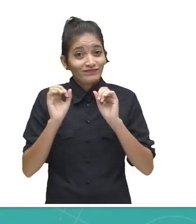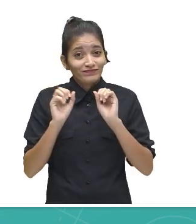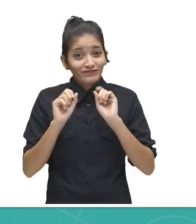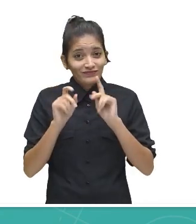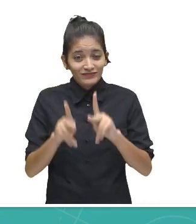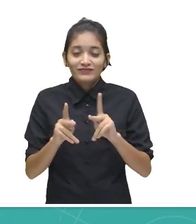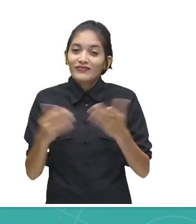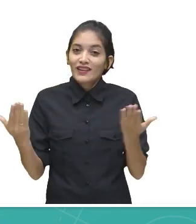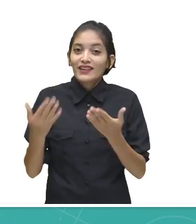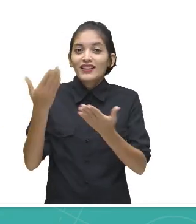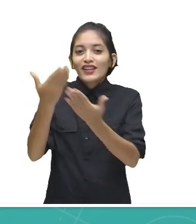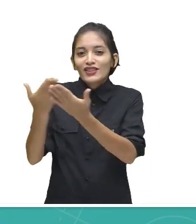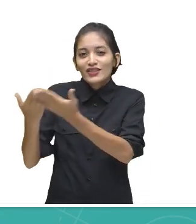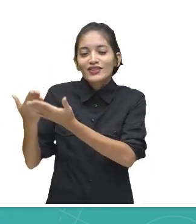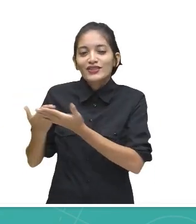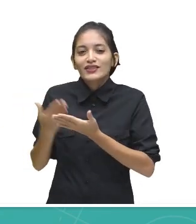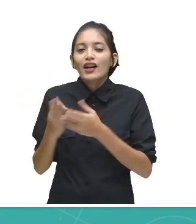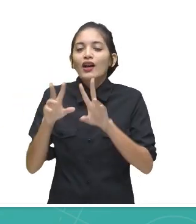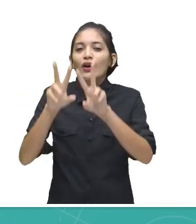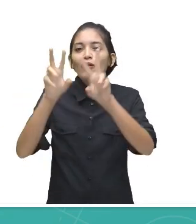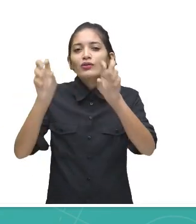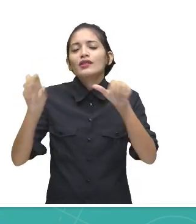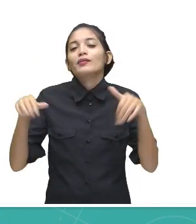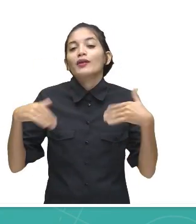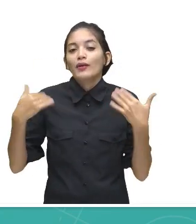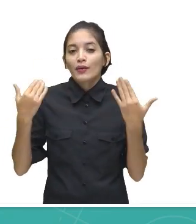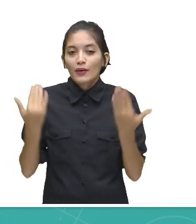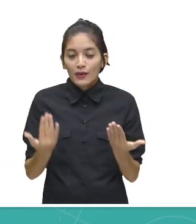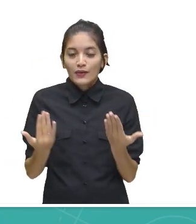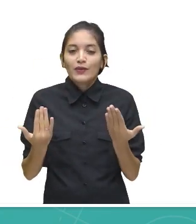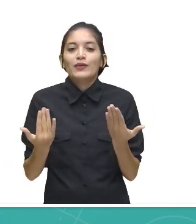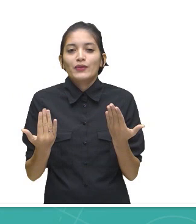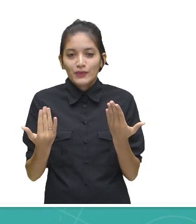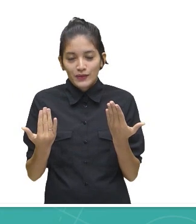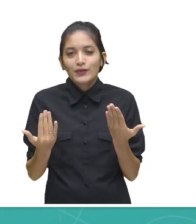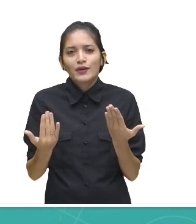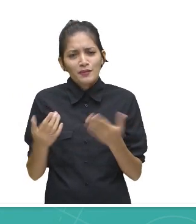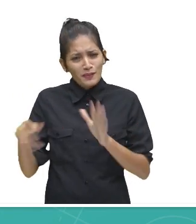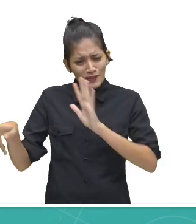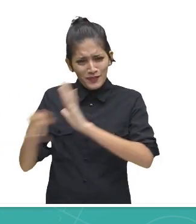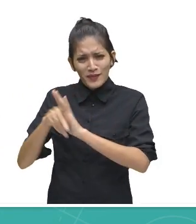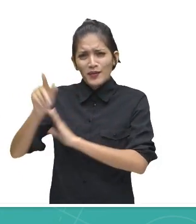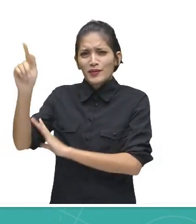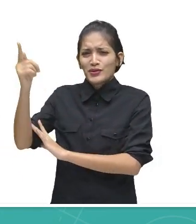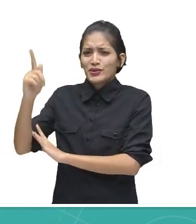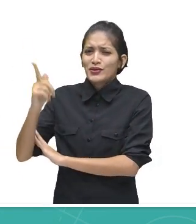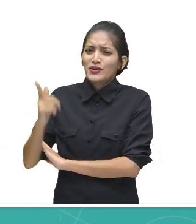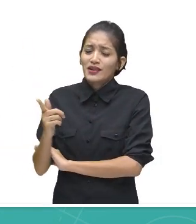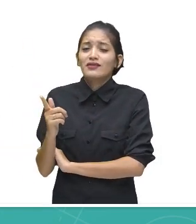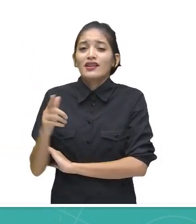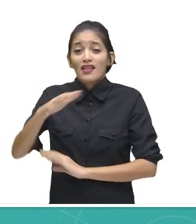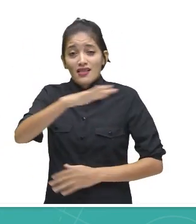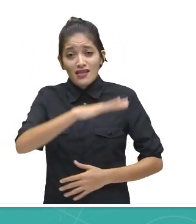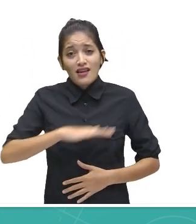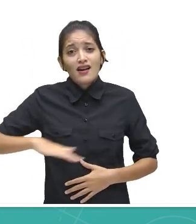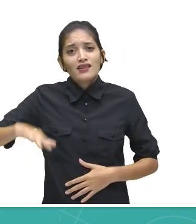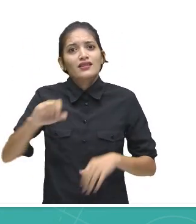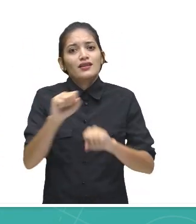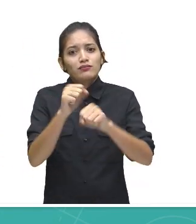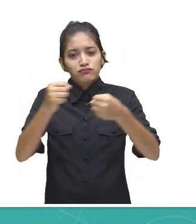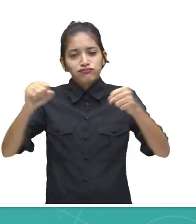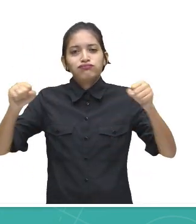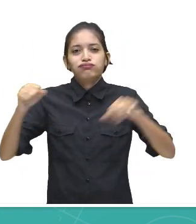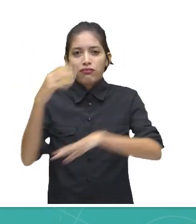Vamos estudar hoje, sobre um tema aí bem de geografia mesmo, que são as chamadas